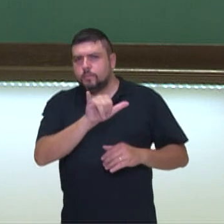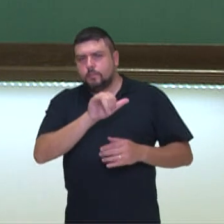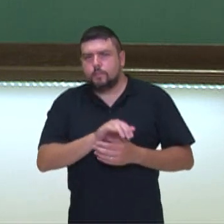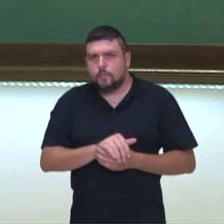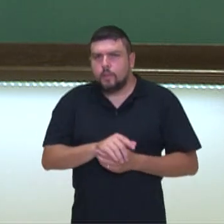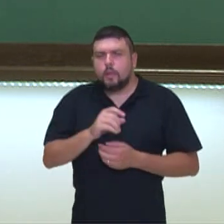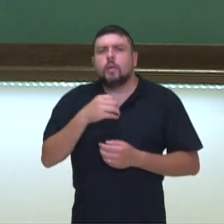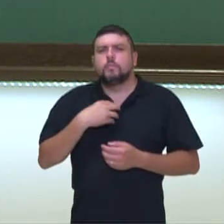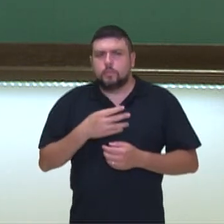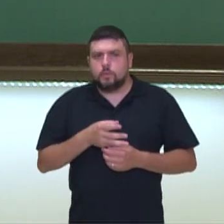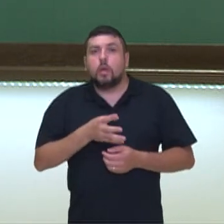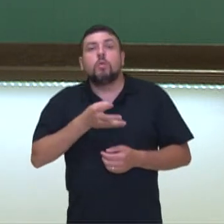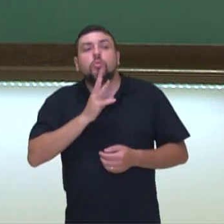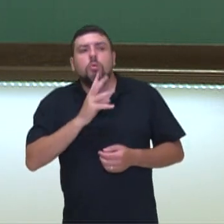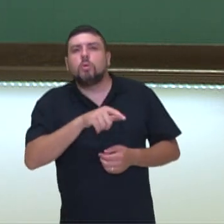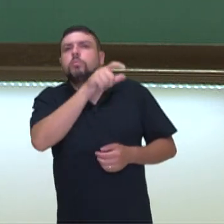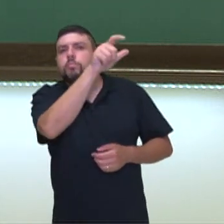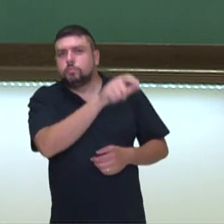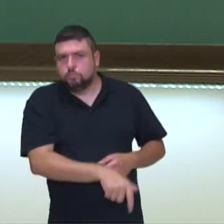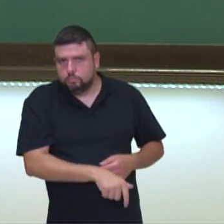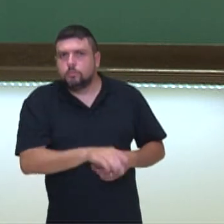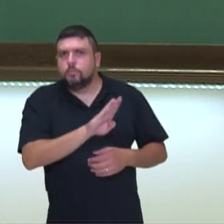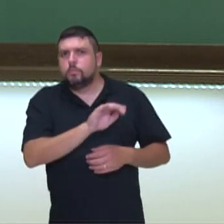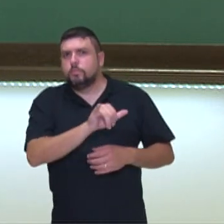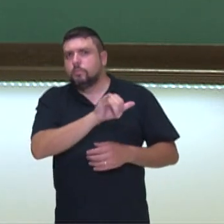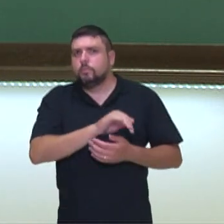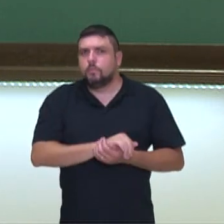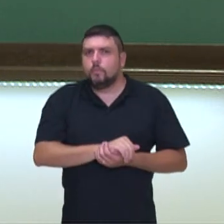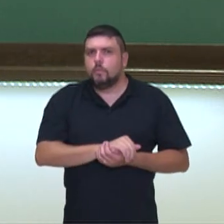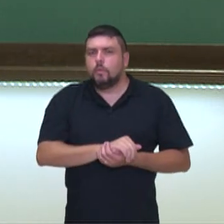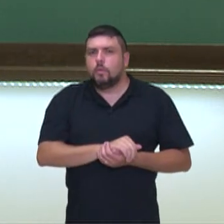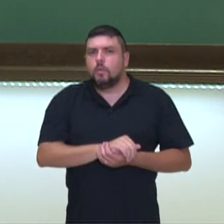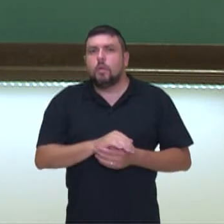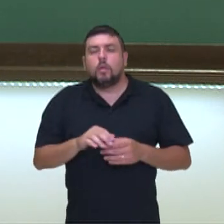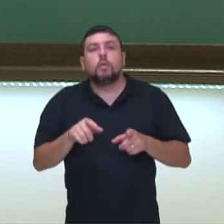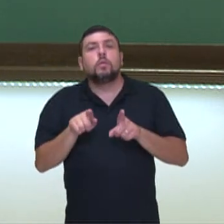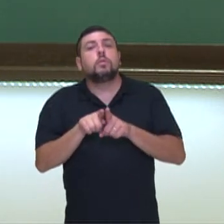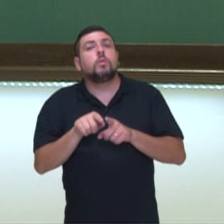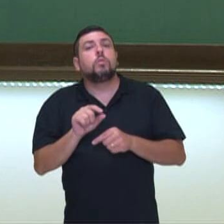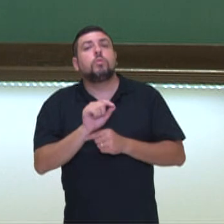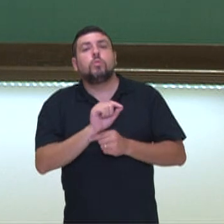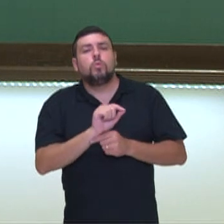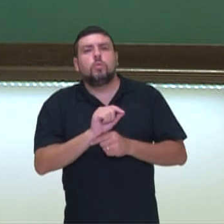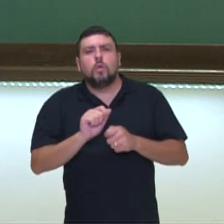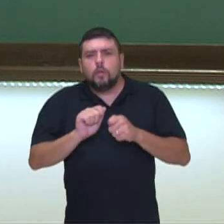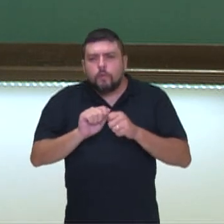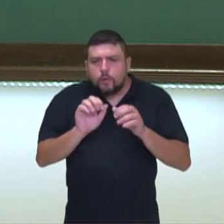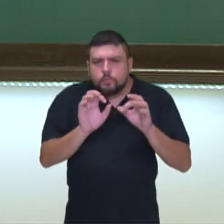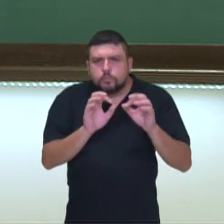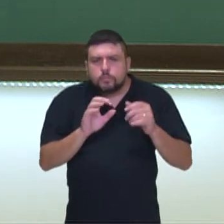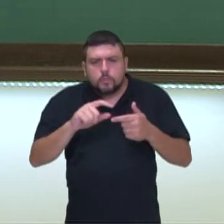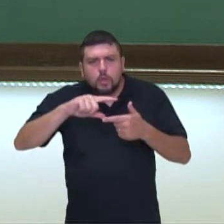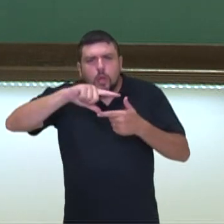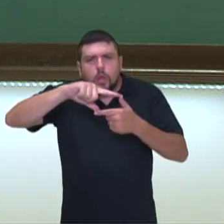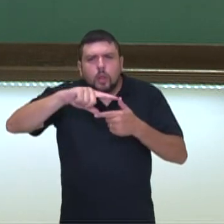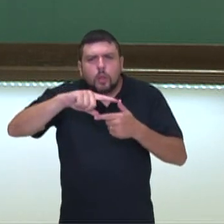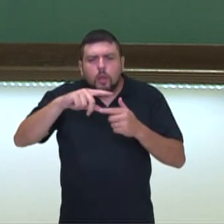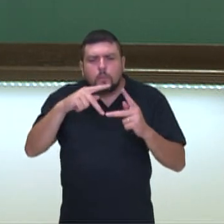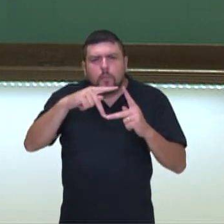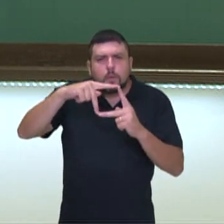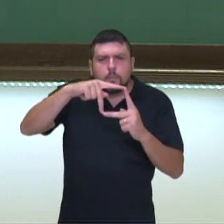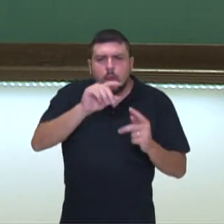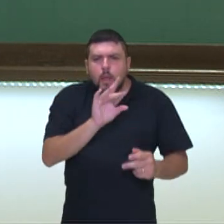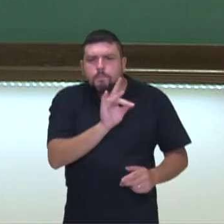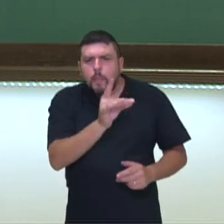que conhece a identidade do artista britânico, e ele também faz trabalho com pastilhas. Ele cola essas pastilhas